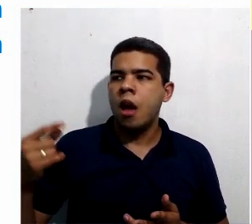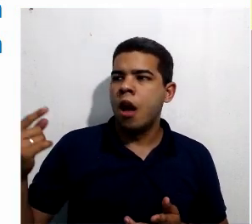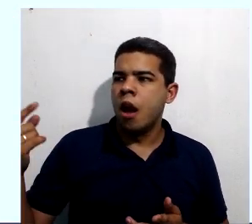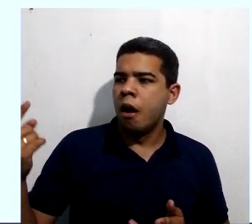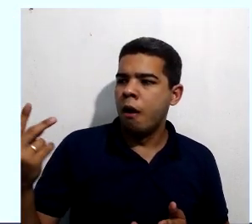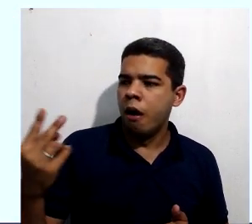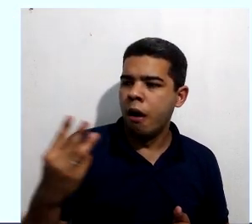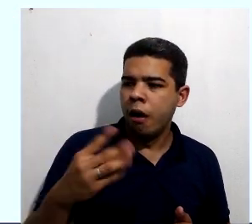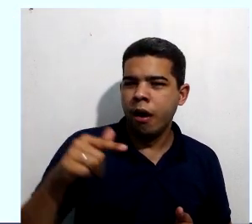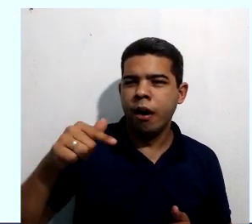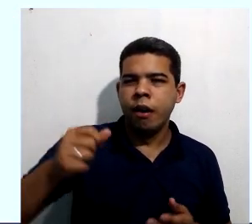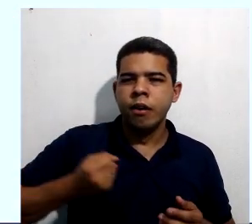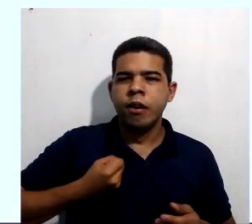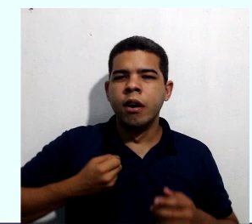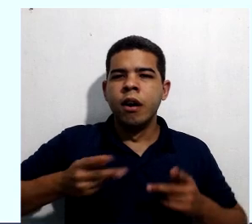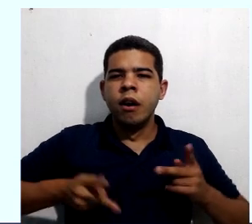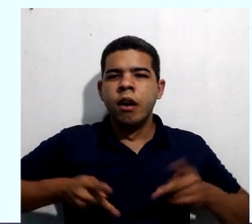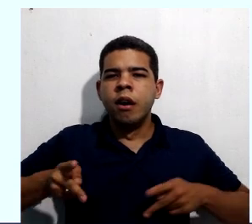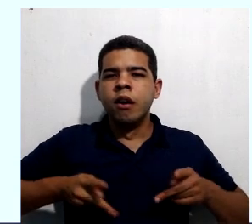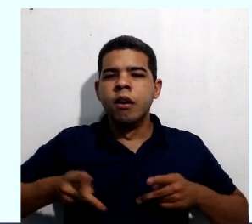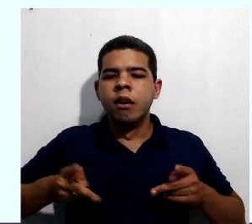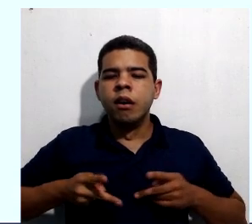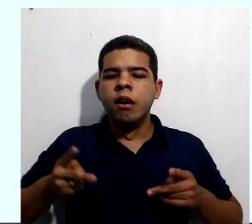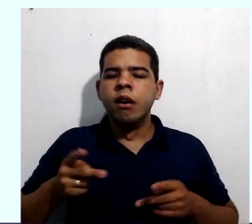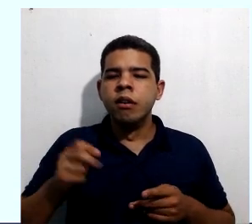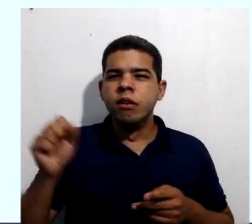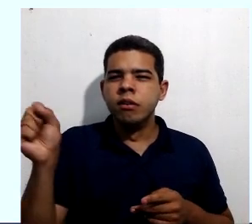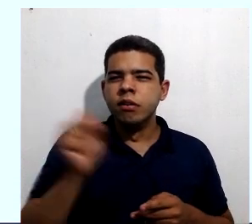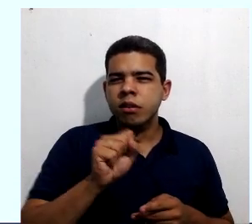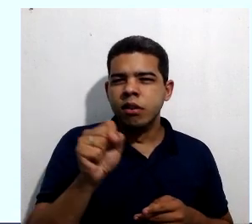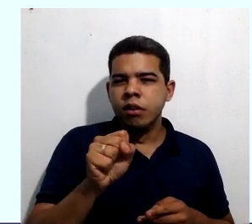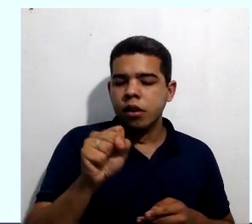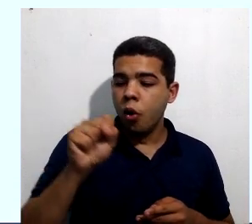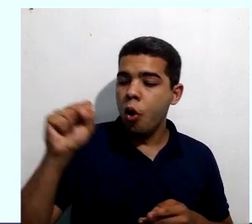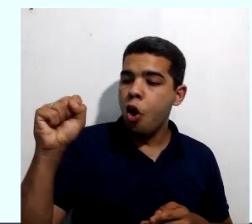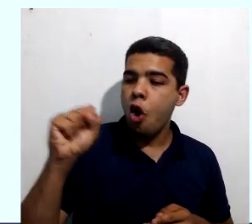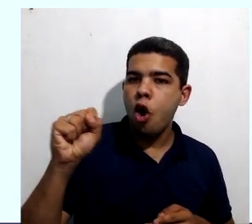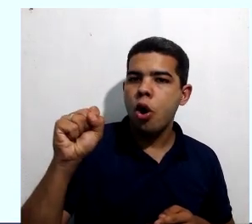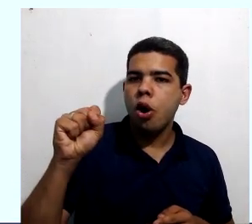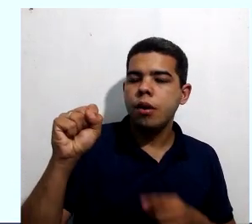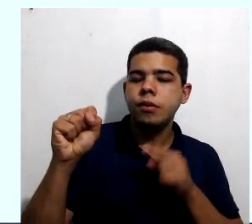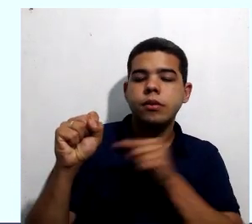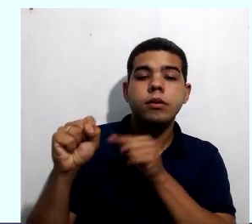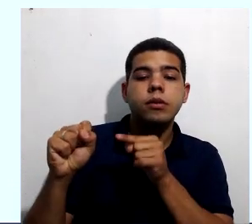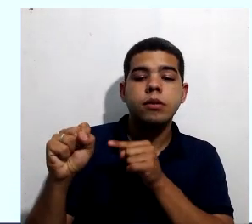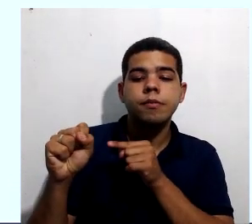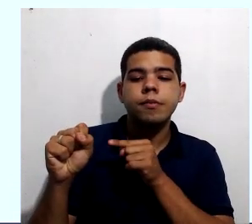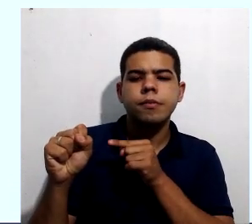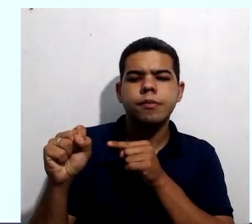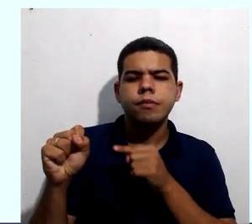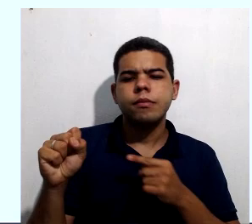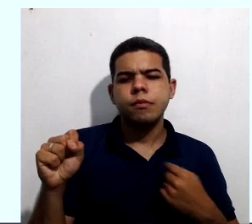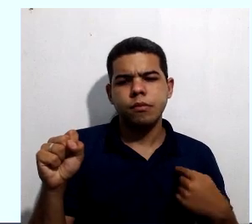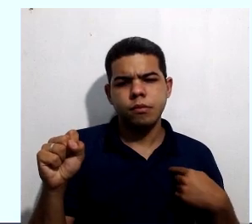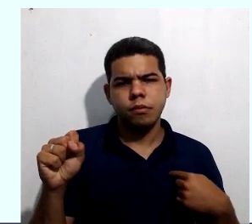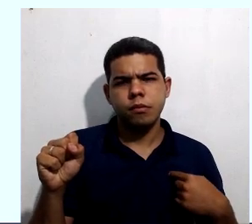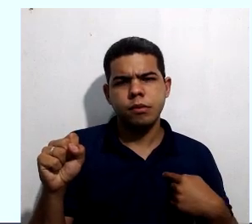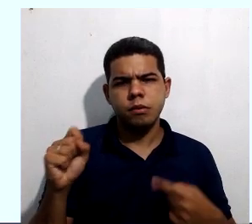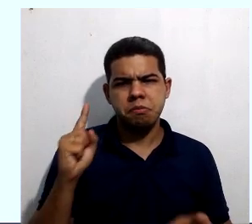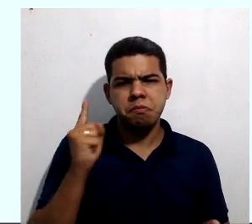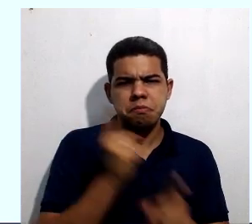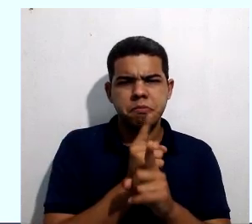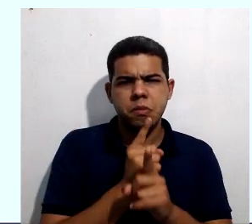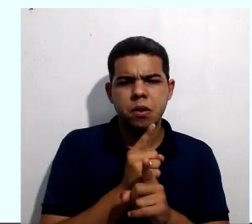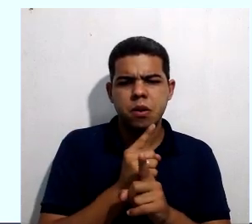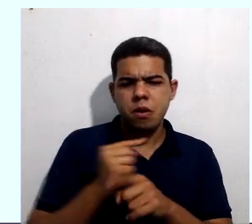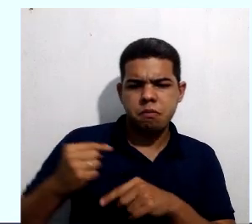7 primeiros números primos. O oitavo termo, o oitavo número primo dessa sequência, é possível encontrar com